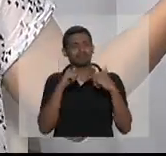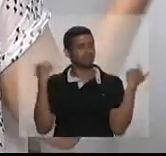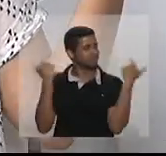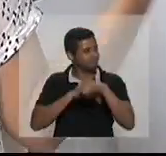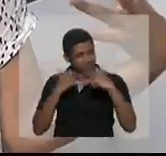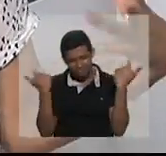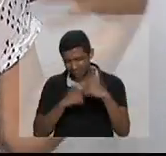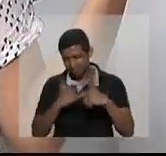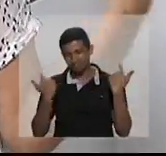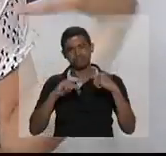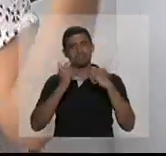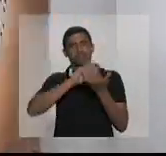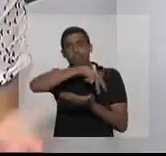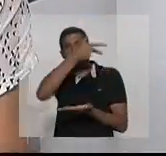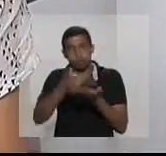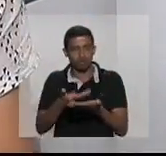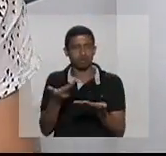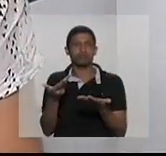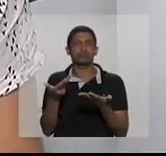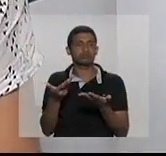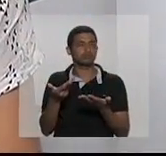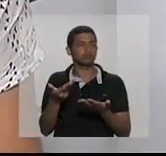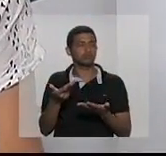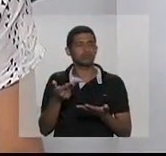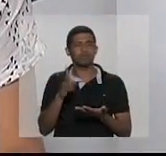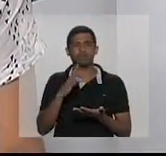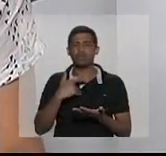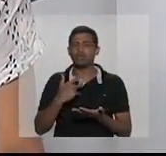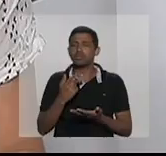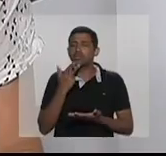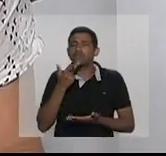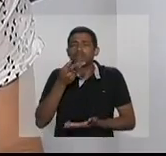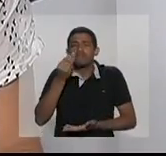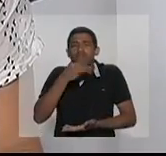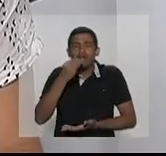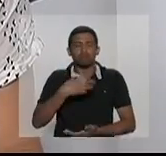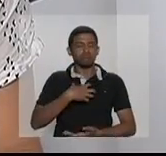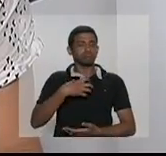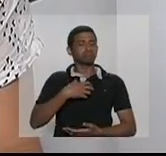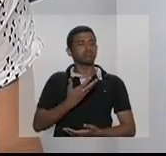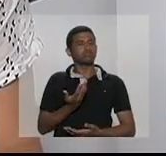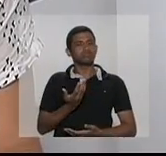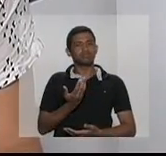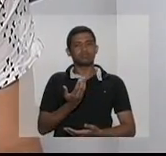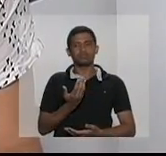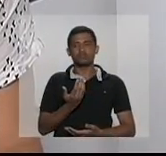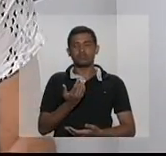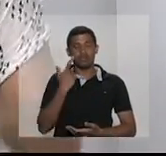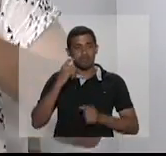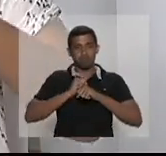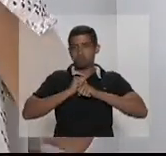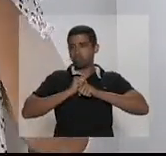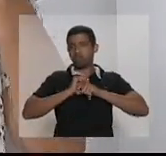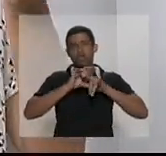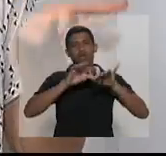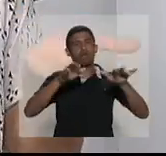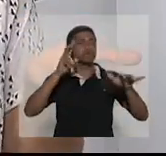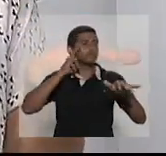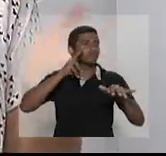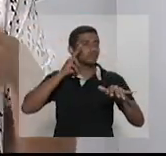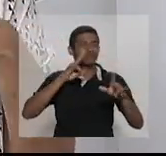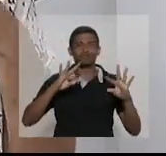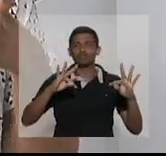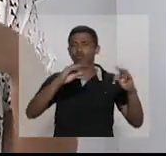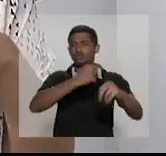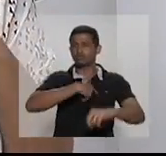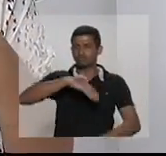de repente ele ri tanto, gargalha tanto que cai no chão. E fica enfraquecido de tanto gargalhar. A aldeia toda